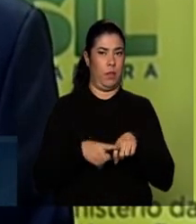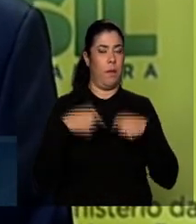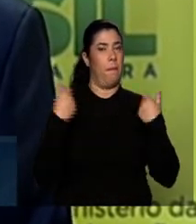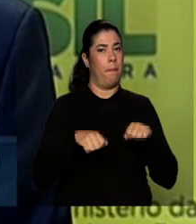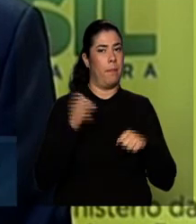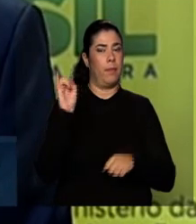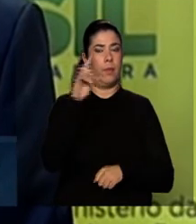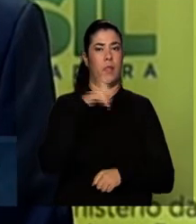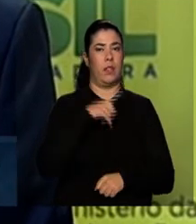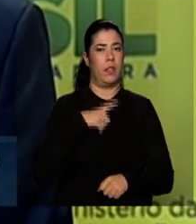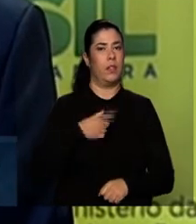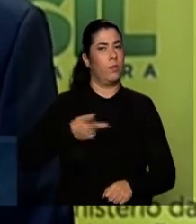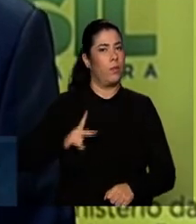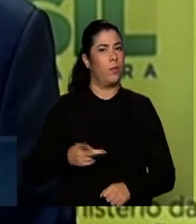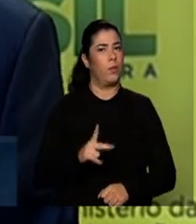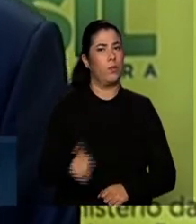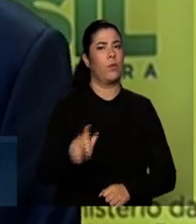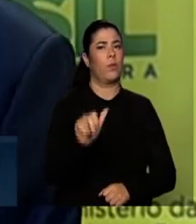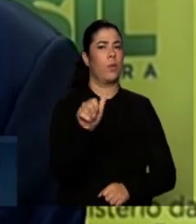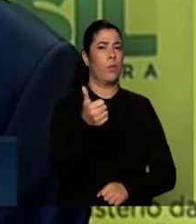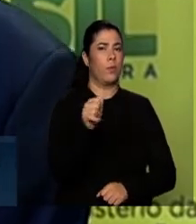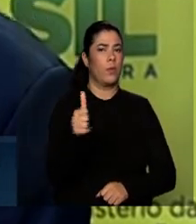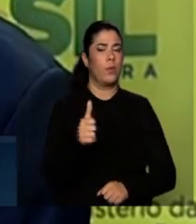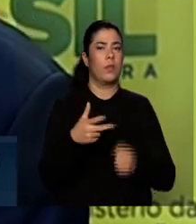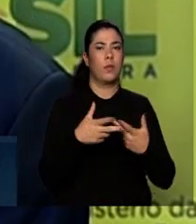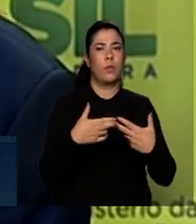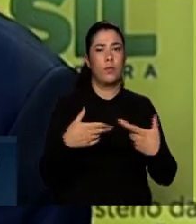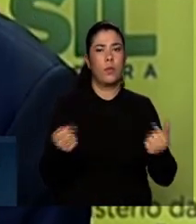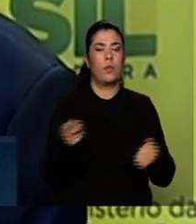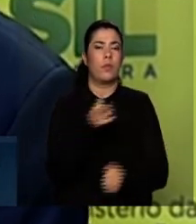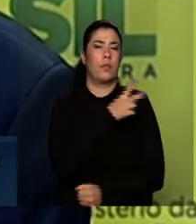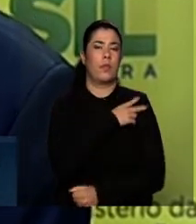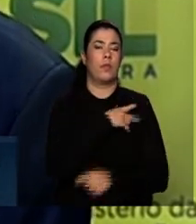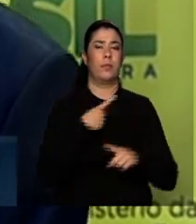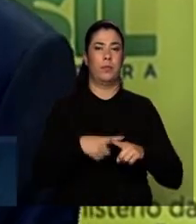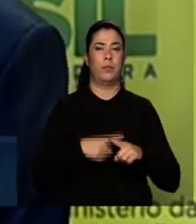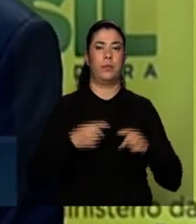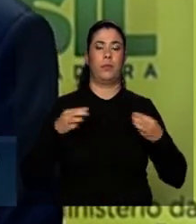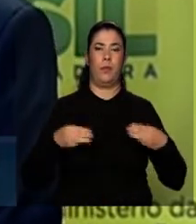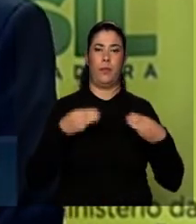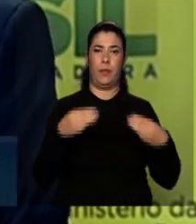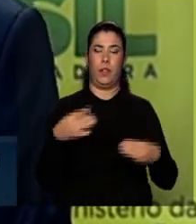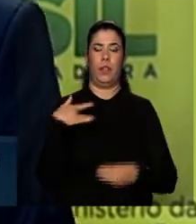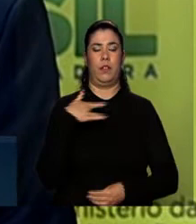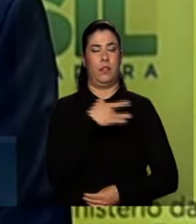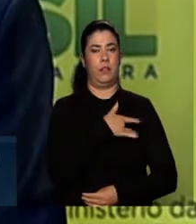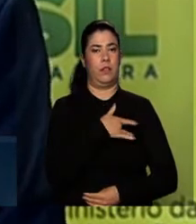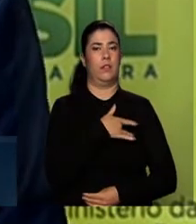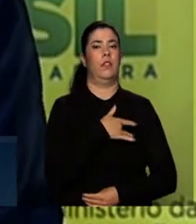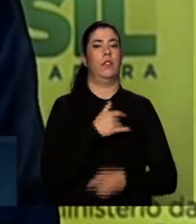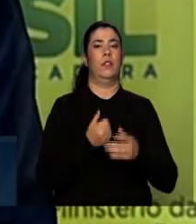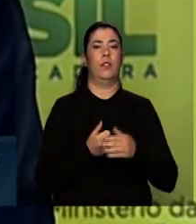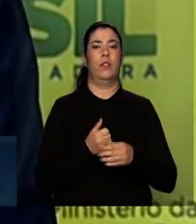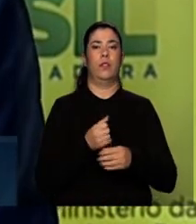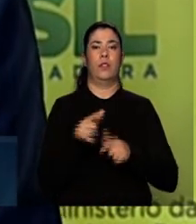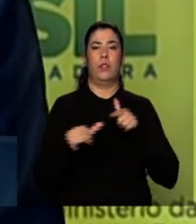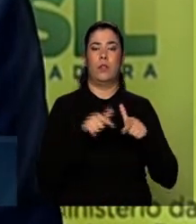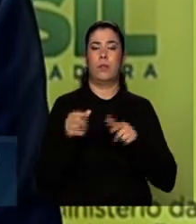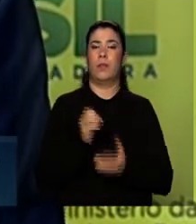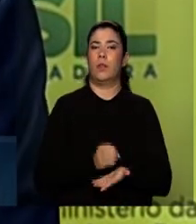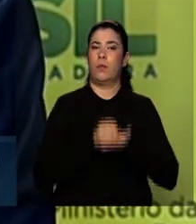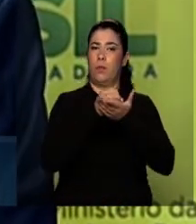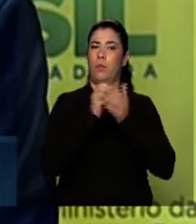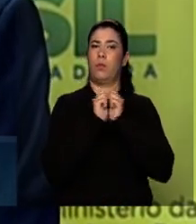qualidade, né? Tanto o Ministério da Saúde, que apoia, na verdade, nós participamos no sentido de pensar junto, apoiar, analisar,